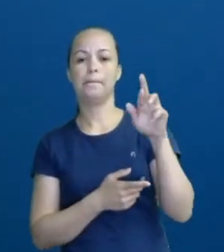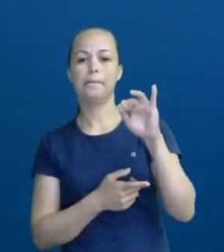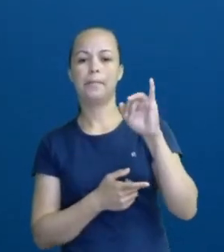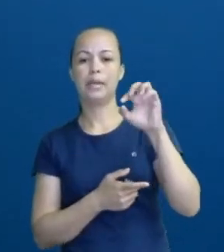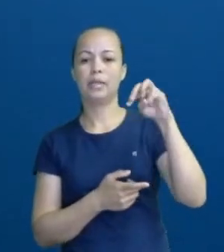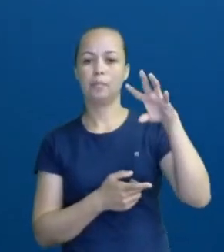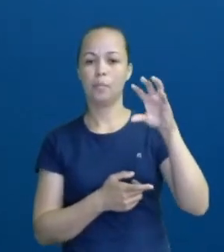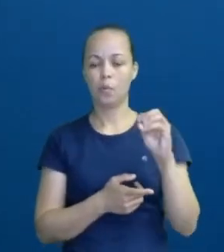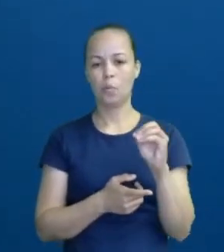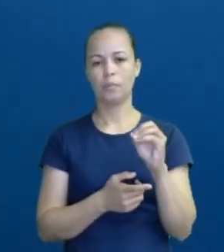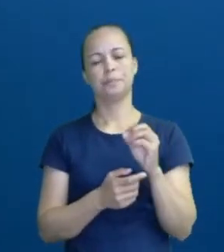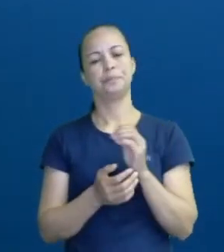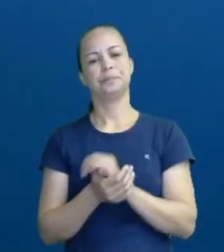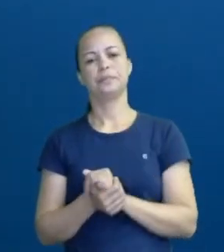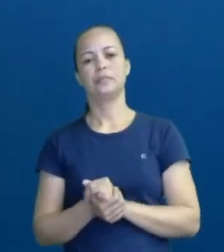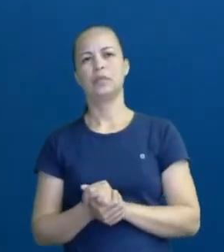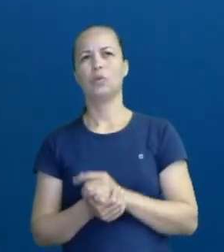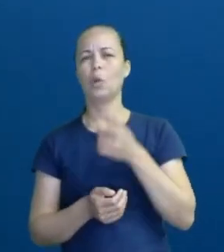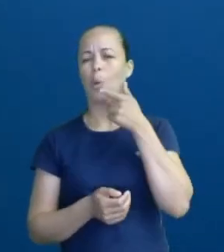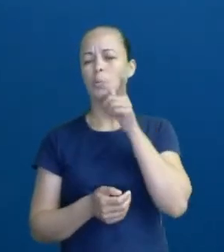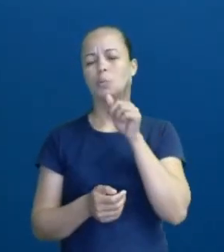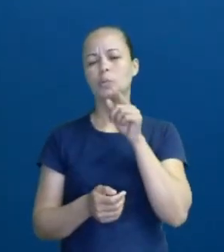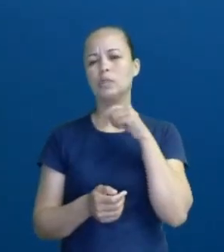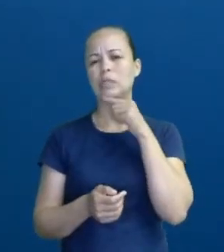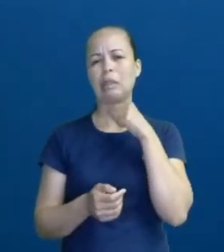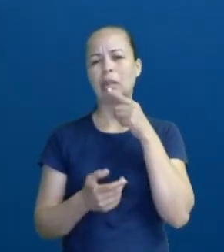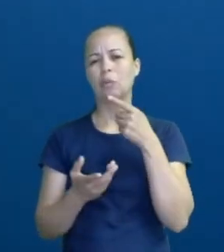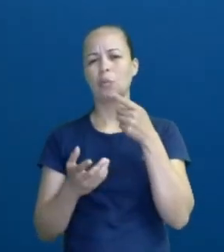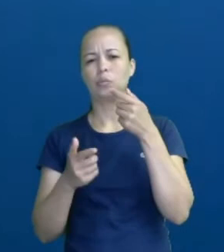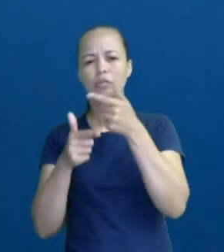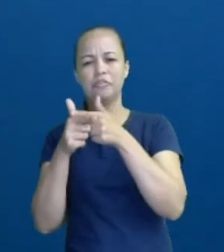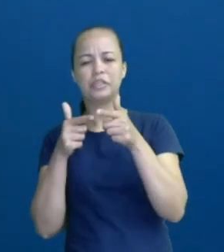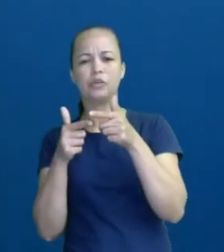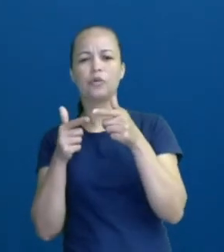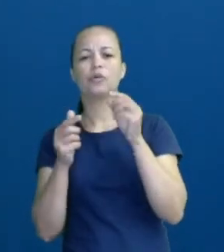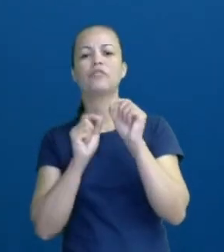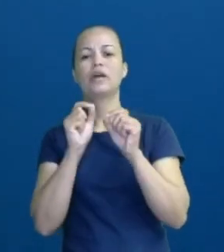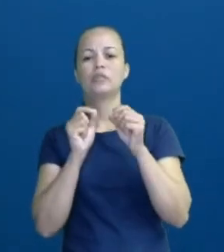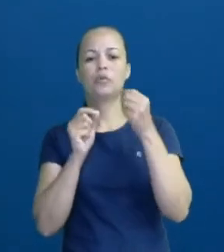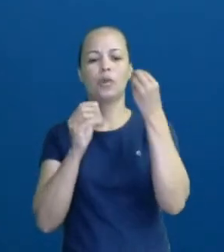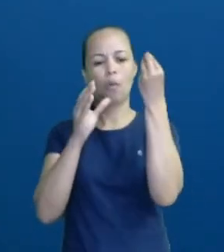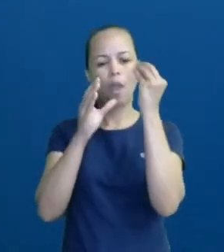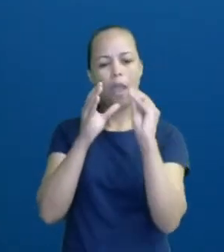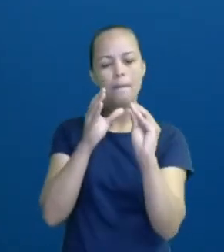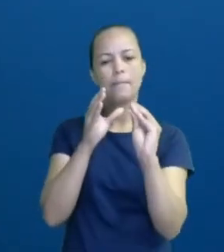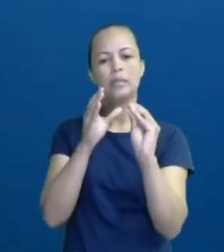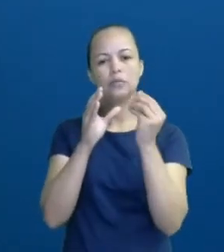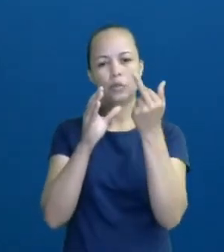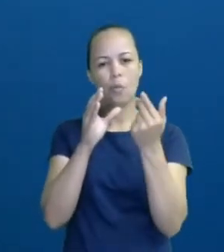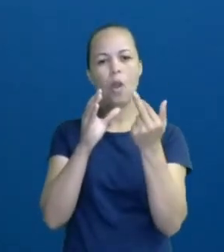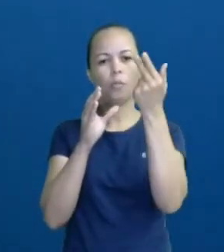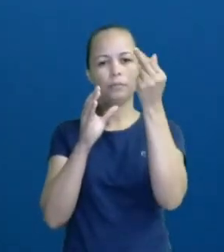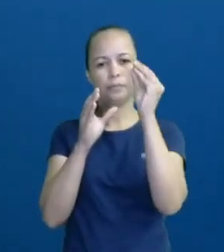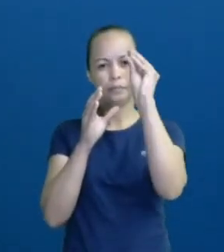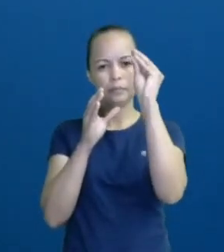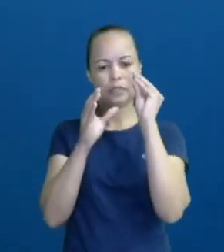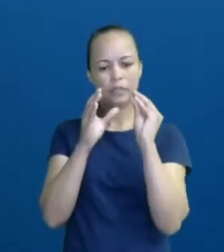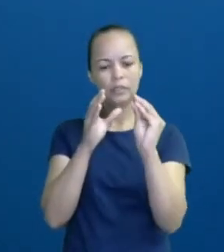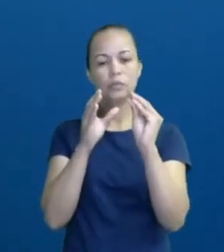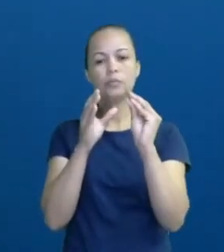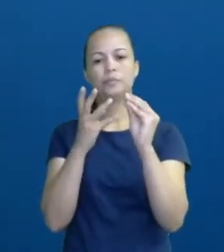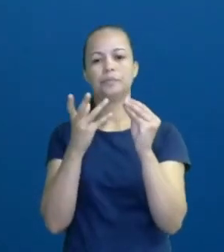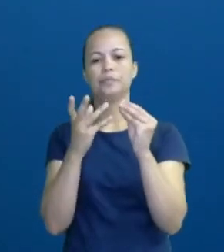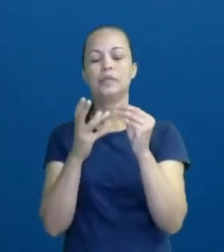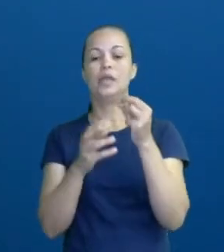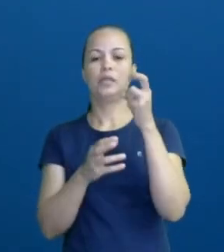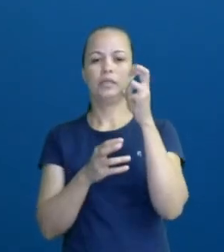dividido por ele mesmo. Quando eu não consigo dividir, o que é que eu faço? Repito, tá certo? Então, ficou 5